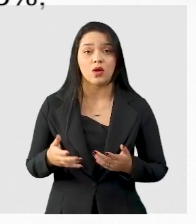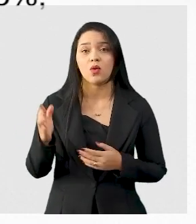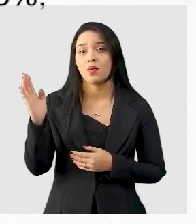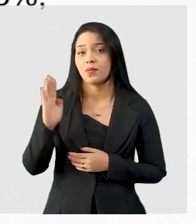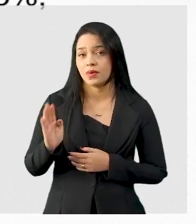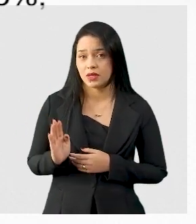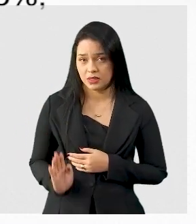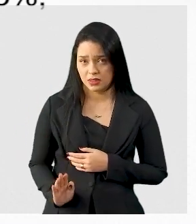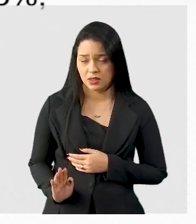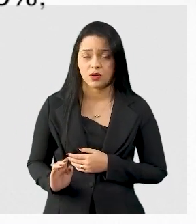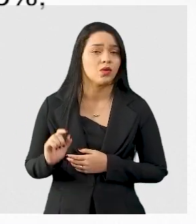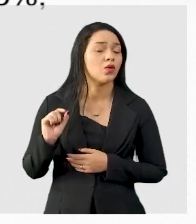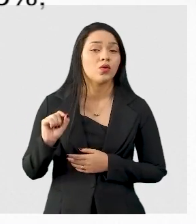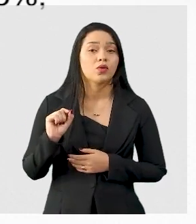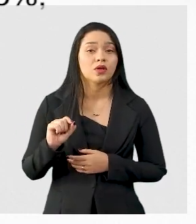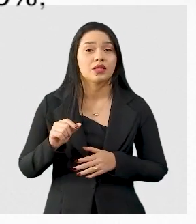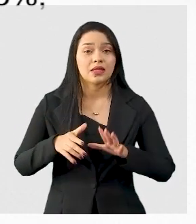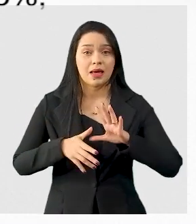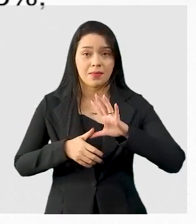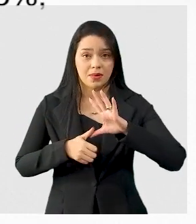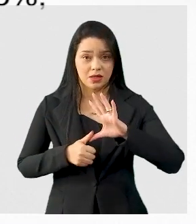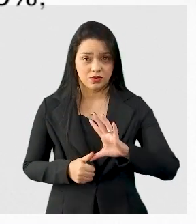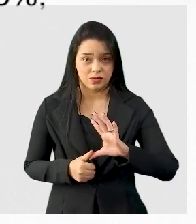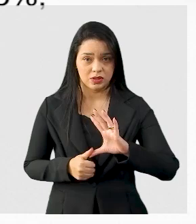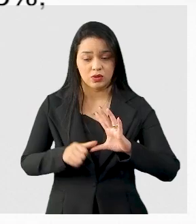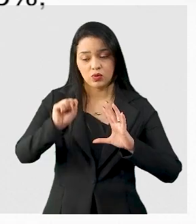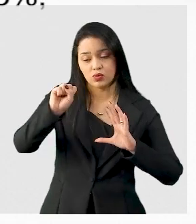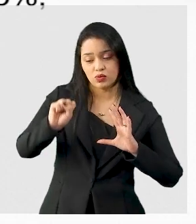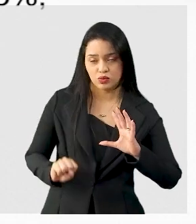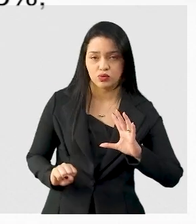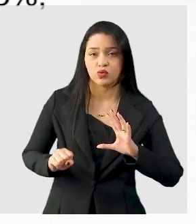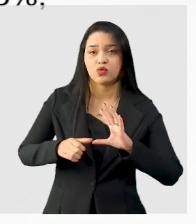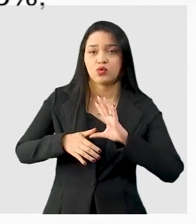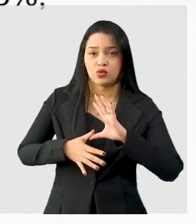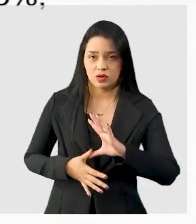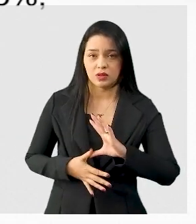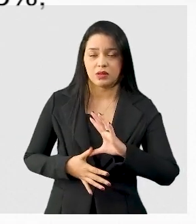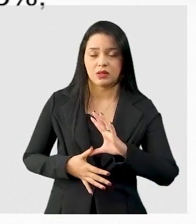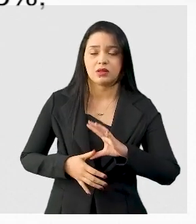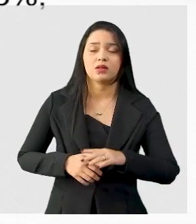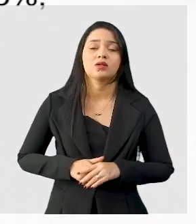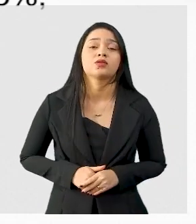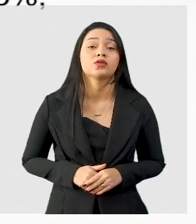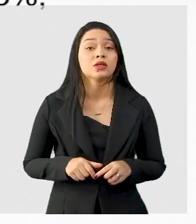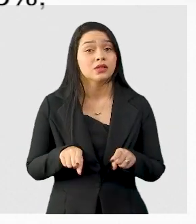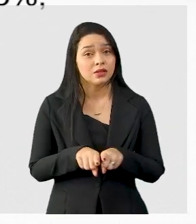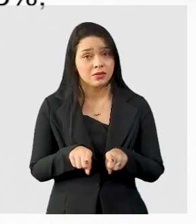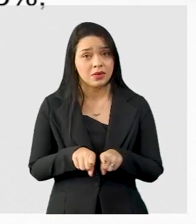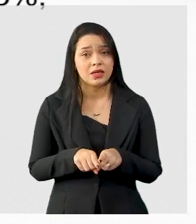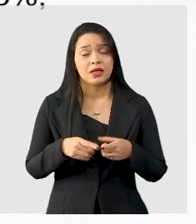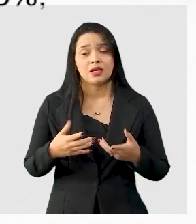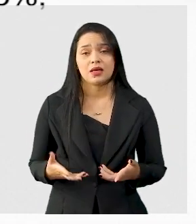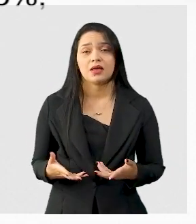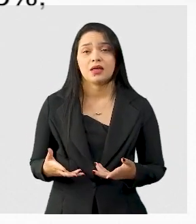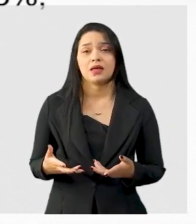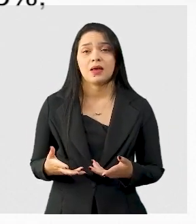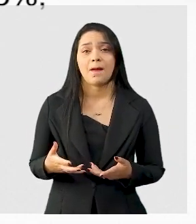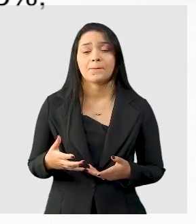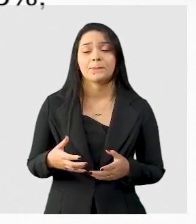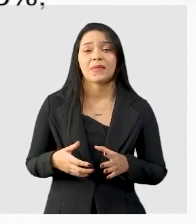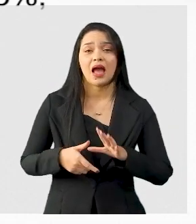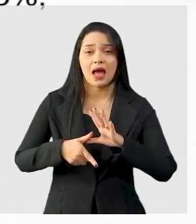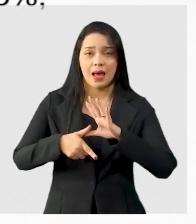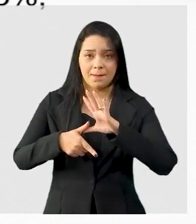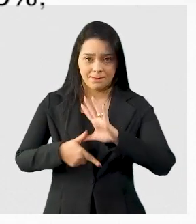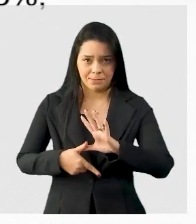caso, faz parte da América do Sul, o sul do continente americano, tá certo? E também faz parte da América